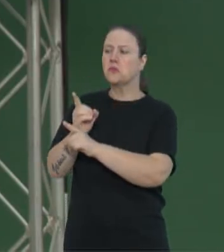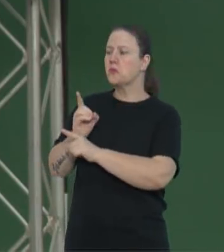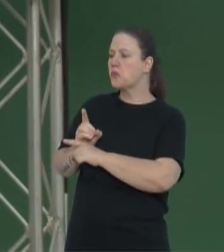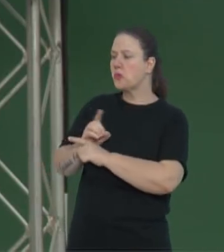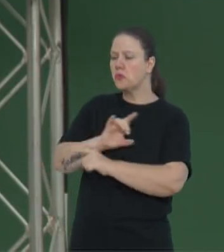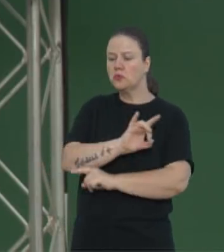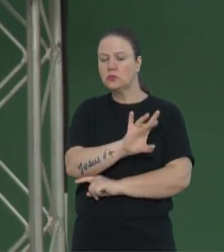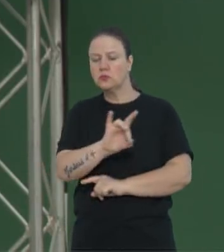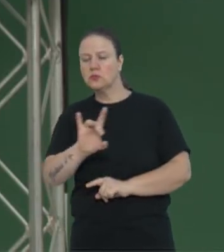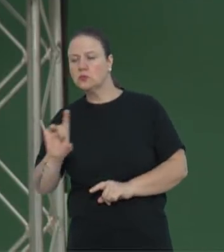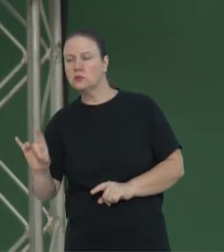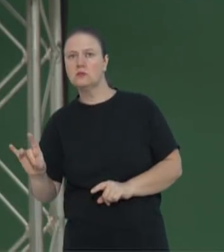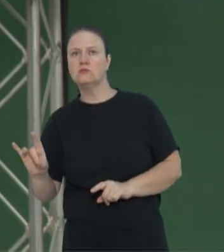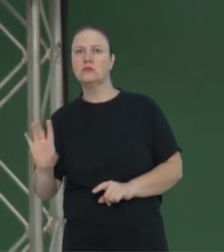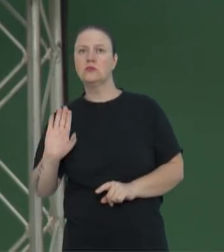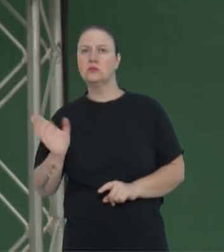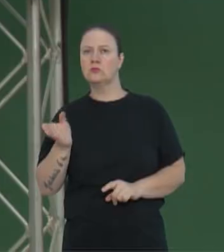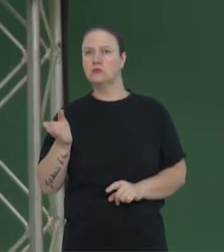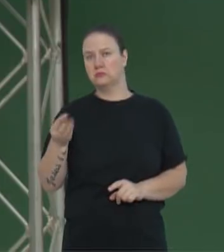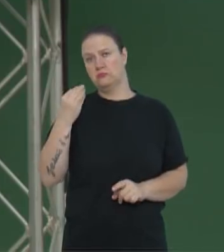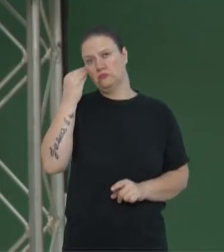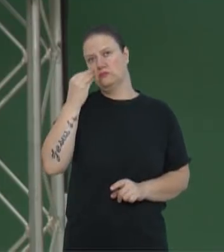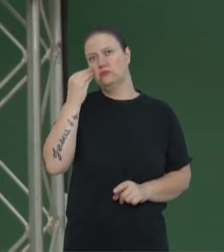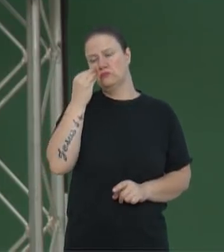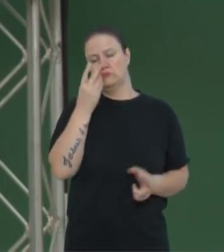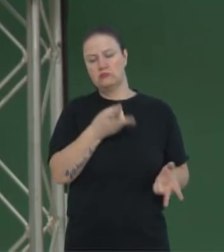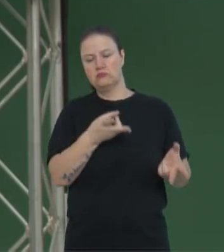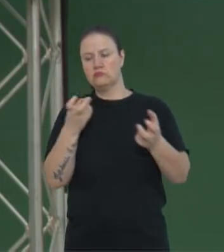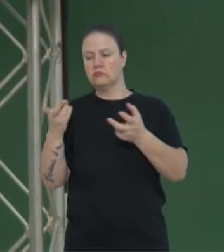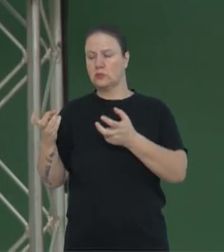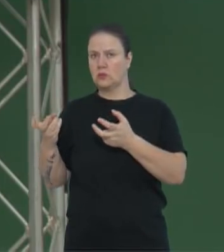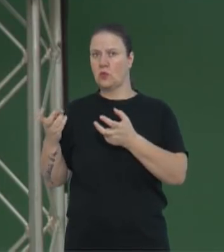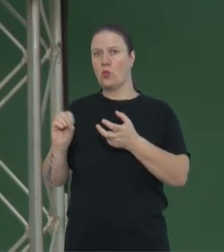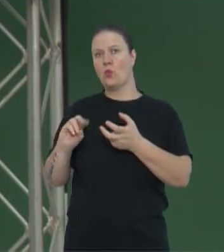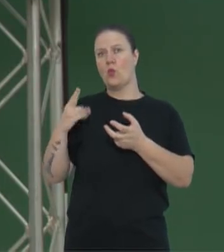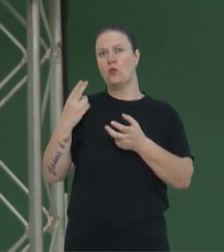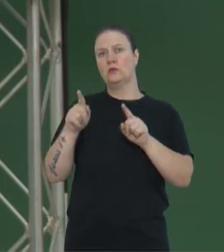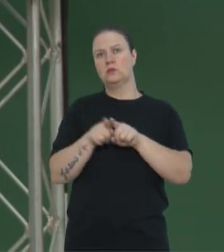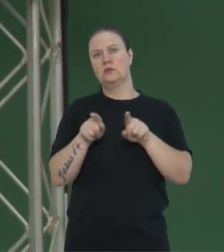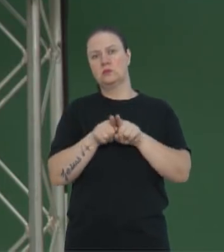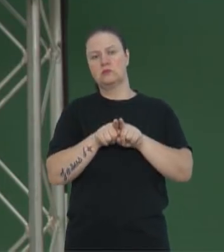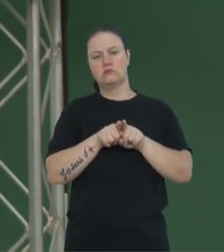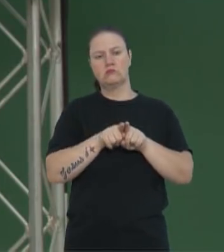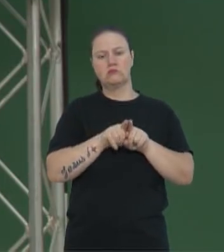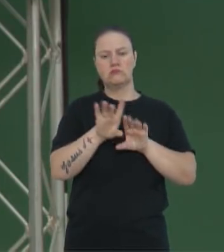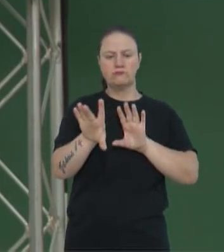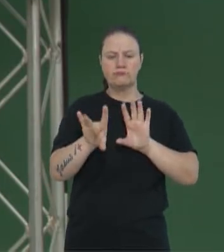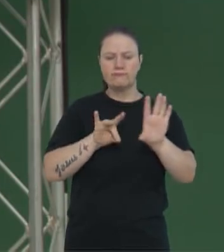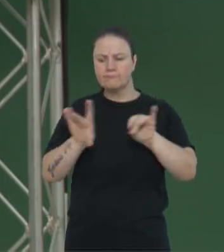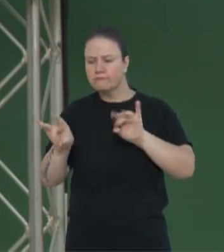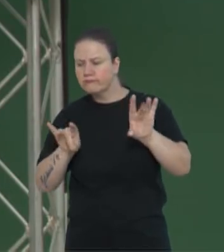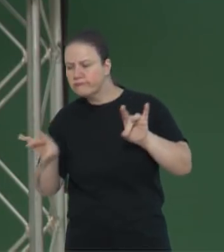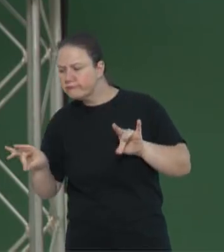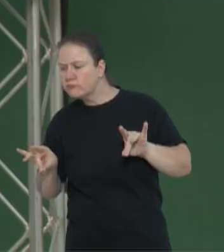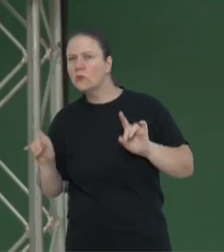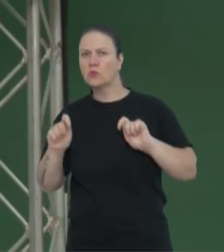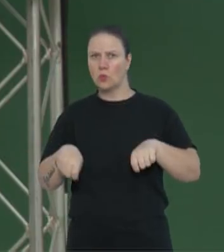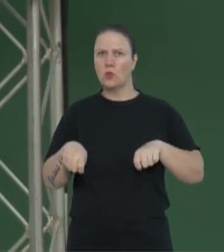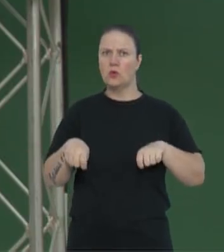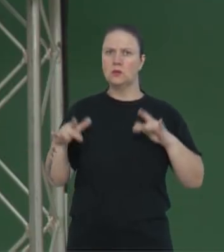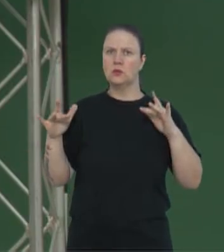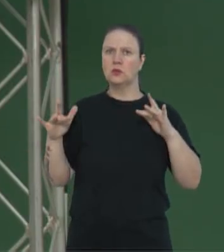objetos com que a gente convive. Eles podem ser observados ou podem ser tocados, então eles têm uma relação mais direta com a gente, tem